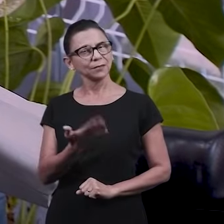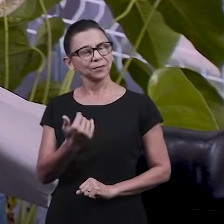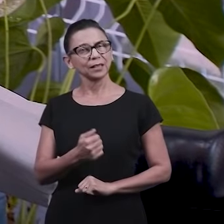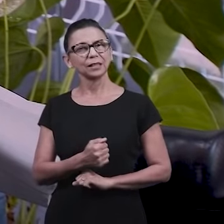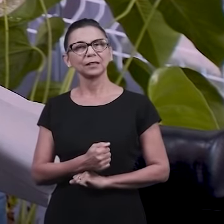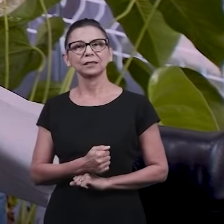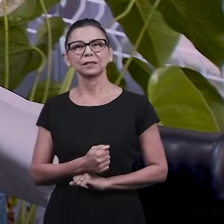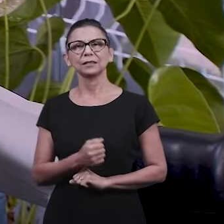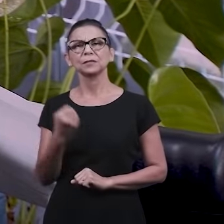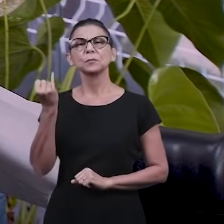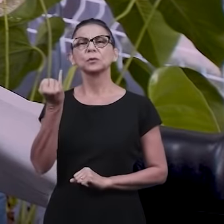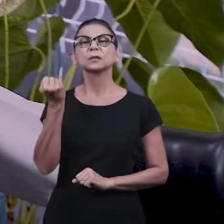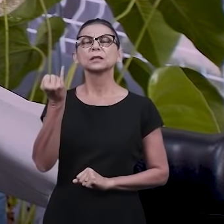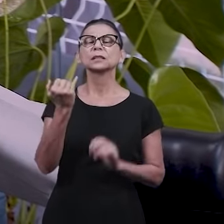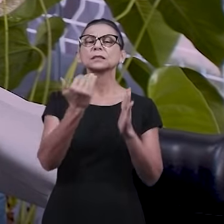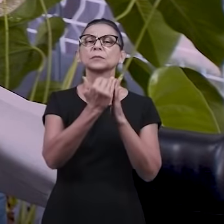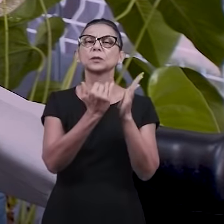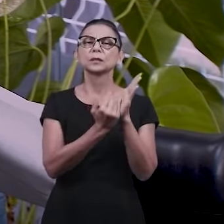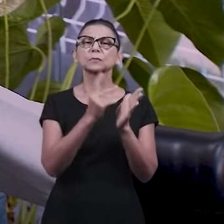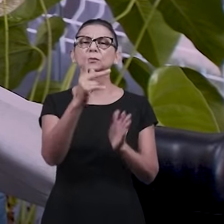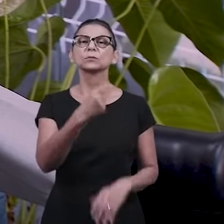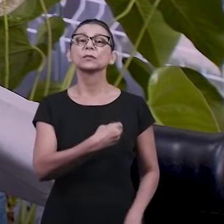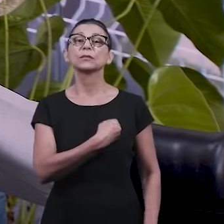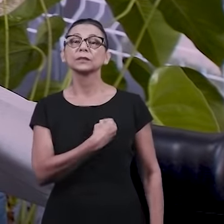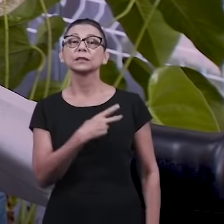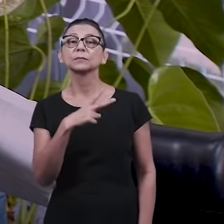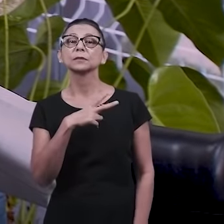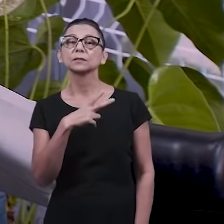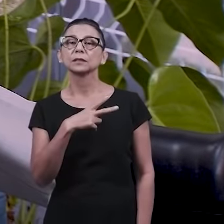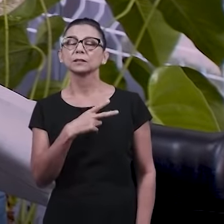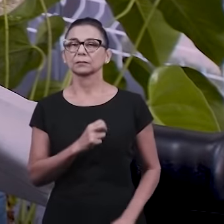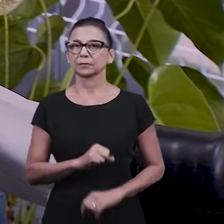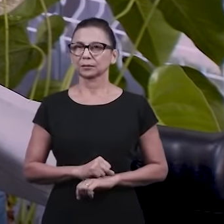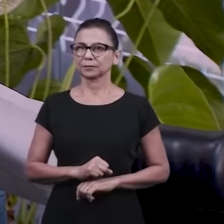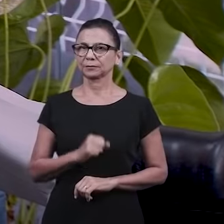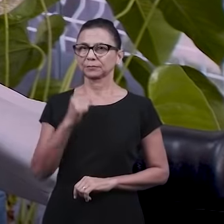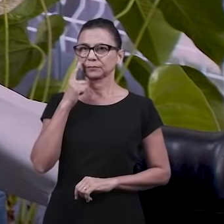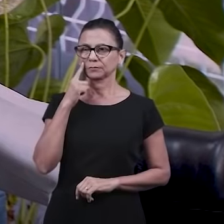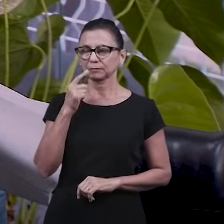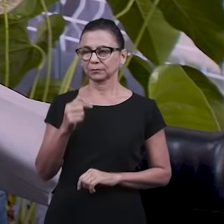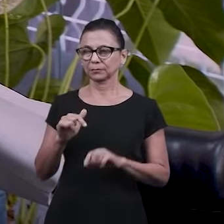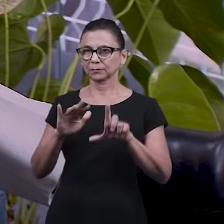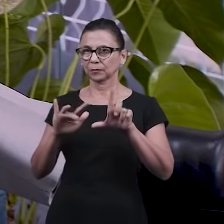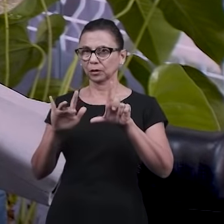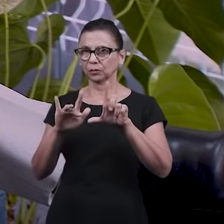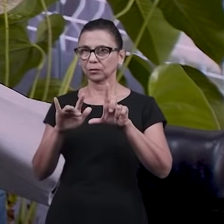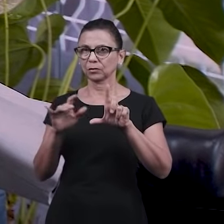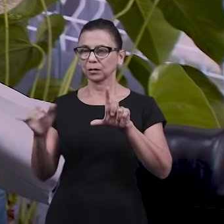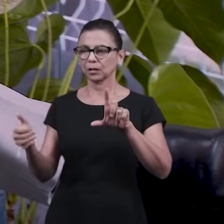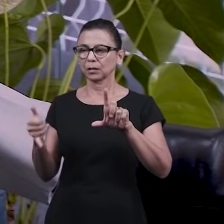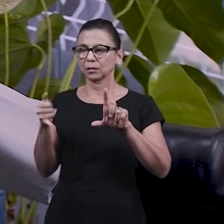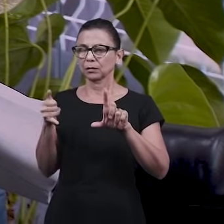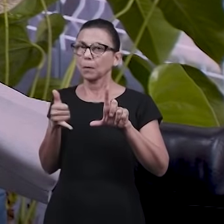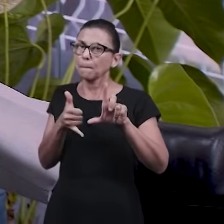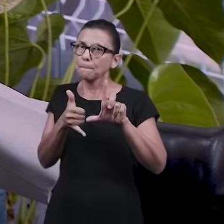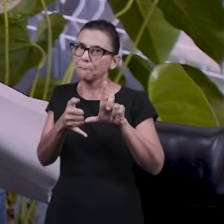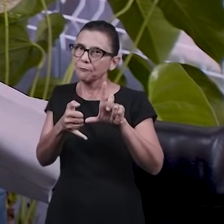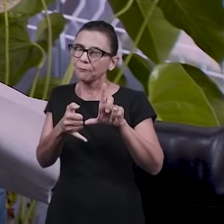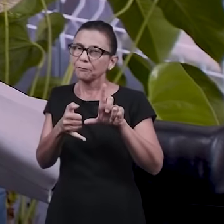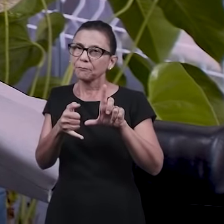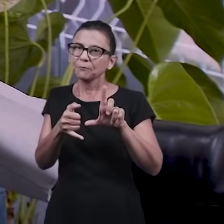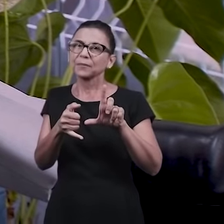importância desse programa para a sua vida. Basta apontar a câmera do seu celular para esse QR Code que está aparecendo na tela e falar sobre os